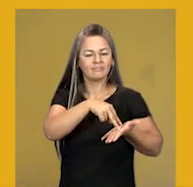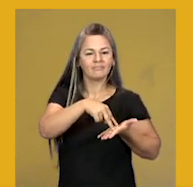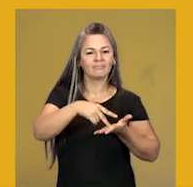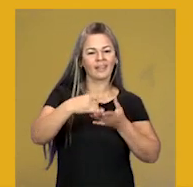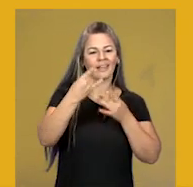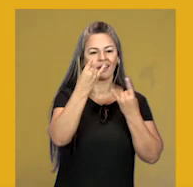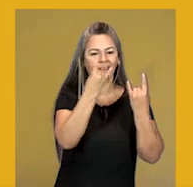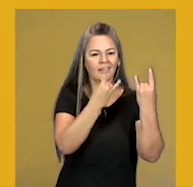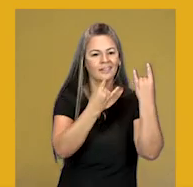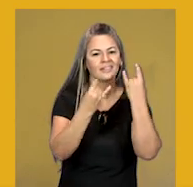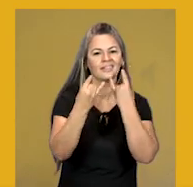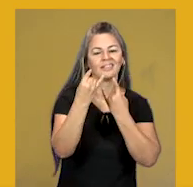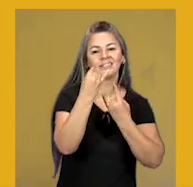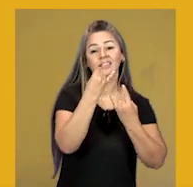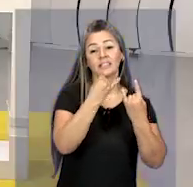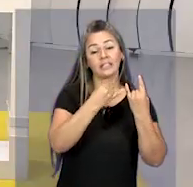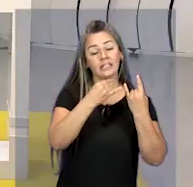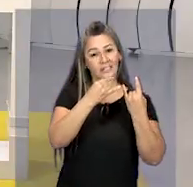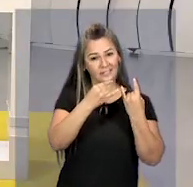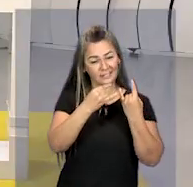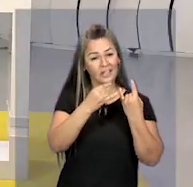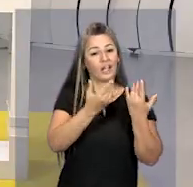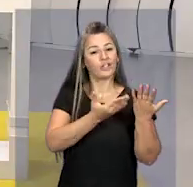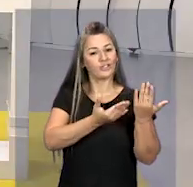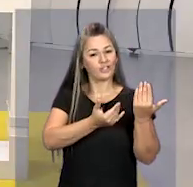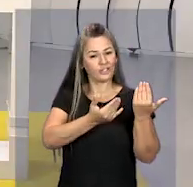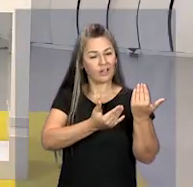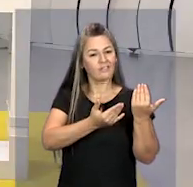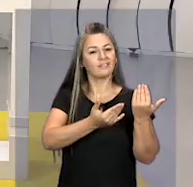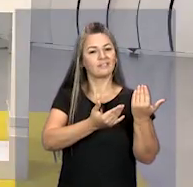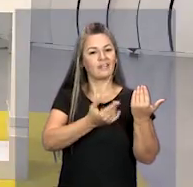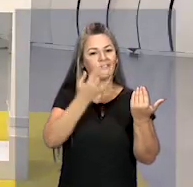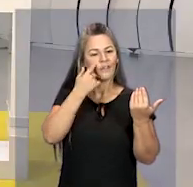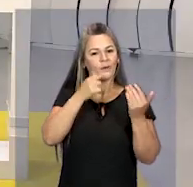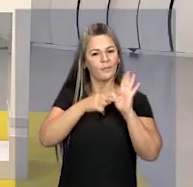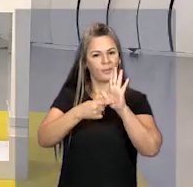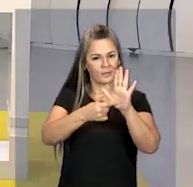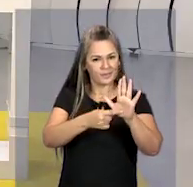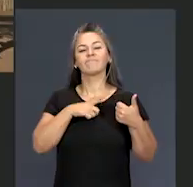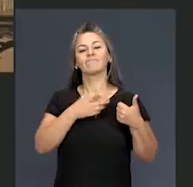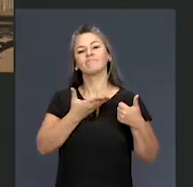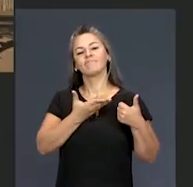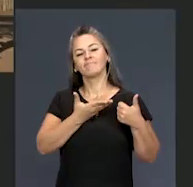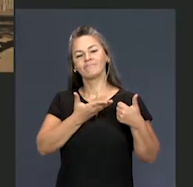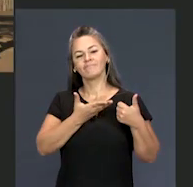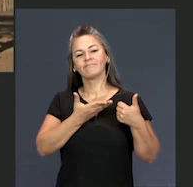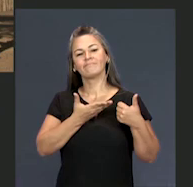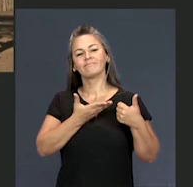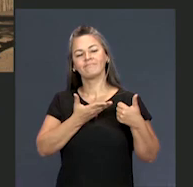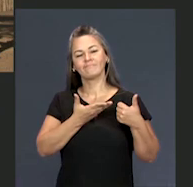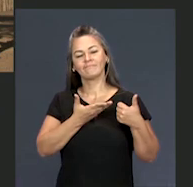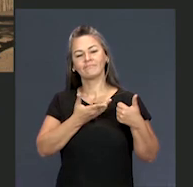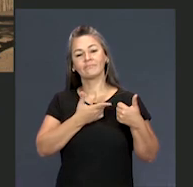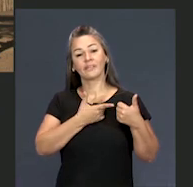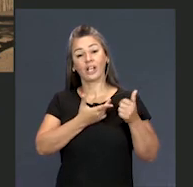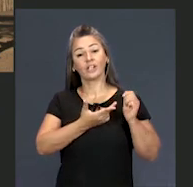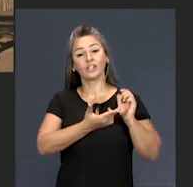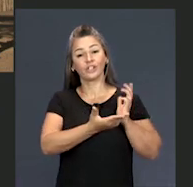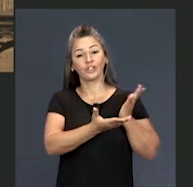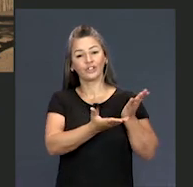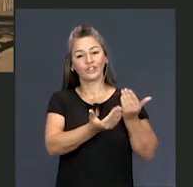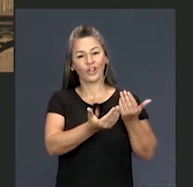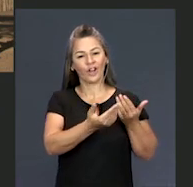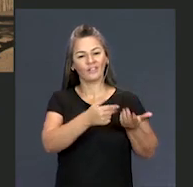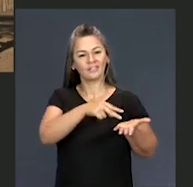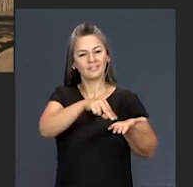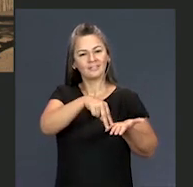guerreiros pulam buscando as melhores performances. Vou voltar lá na foto 1. Eu tenho aqui uma ideia